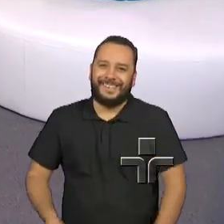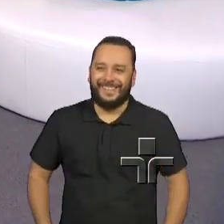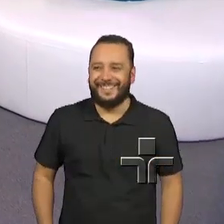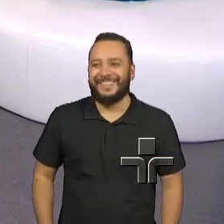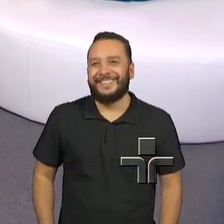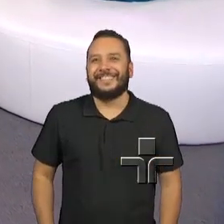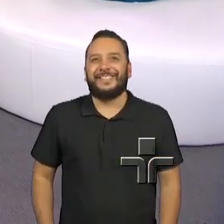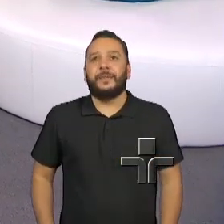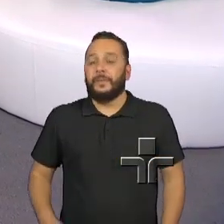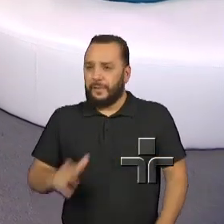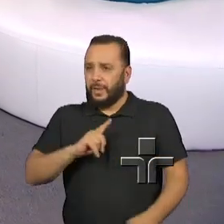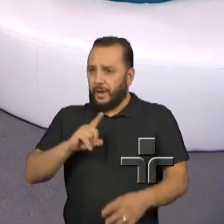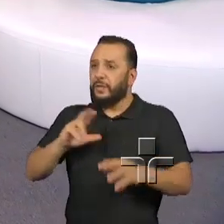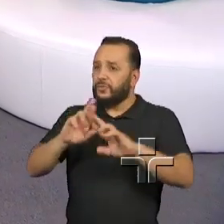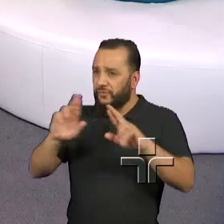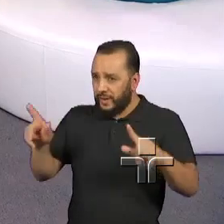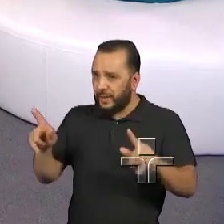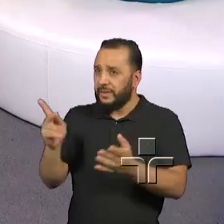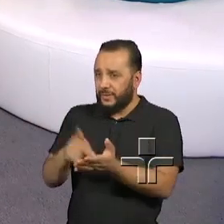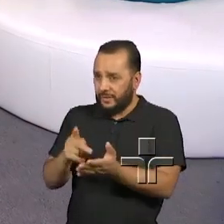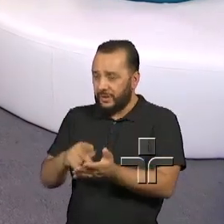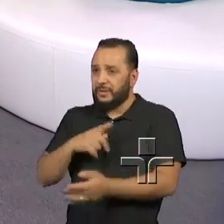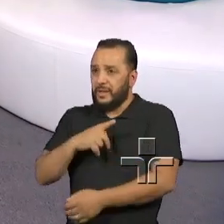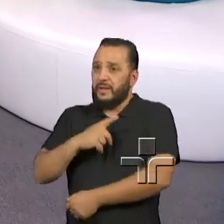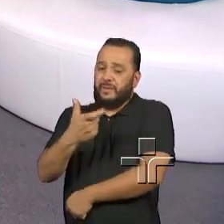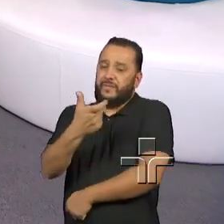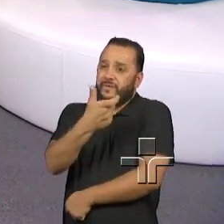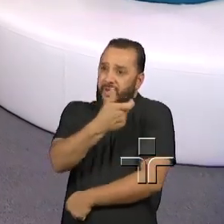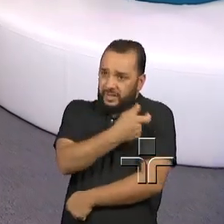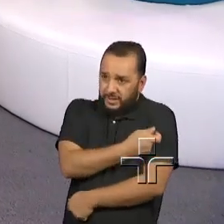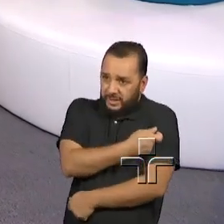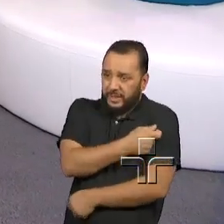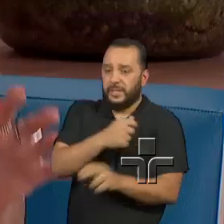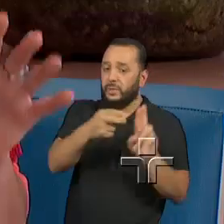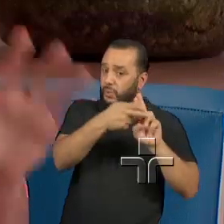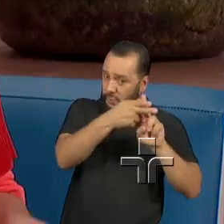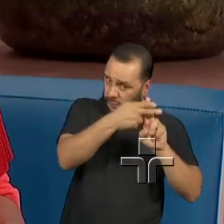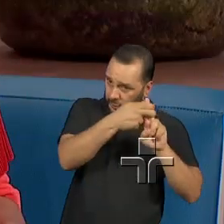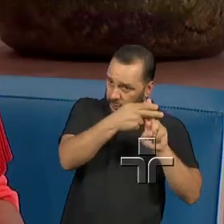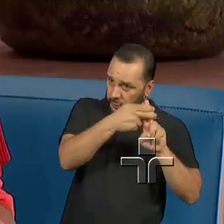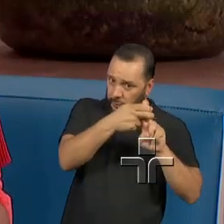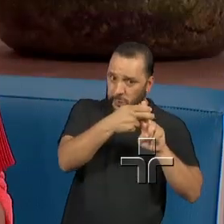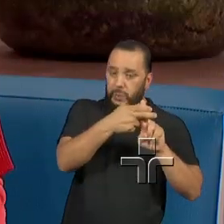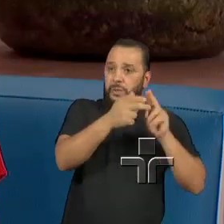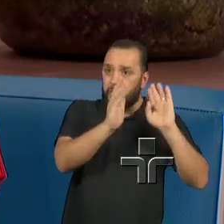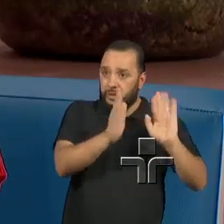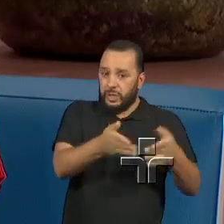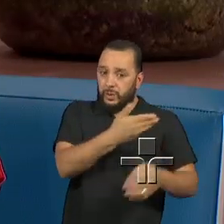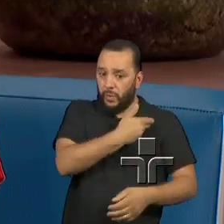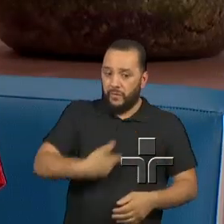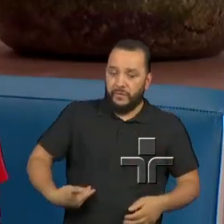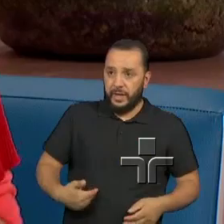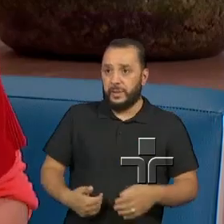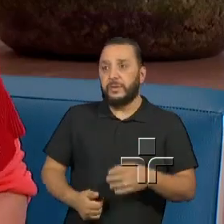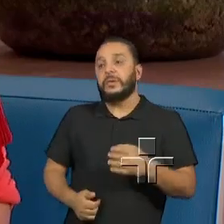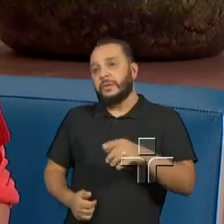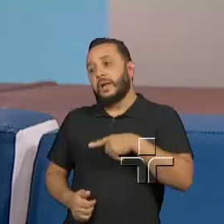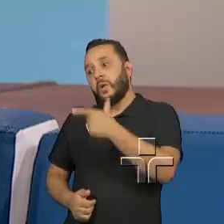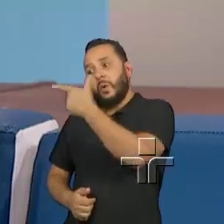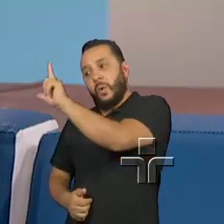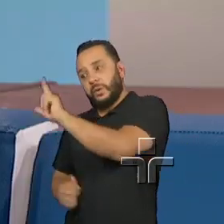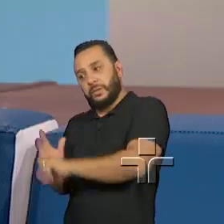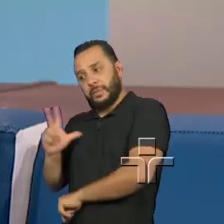E tem diferença mesmo, doutora? Tem vacinas no SUS, no Sistema Único de Saúde, e outras no